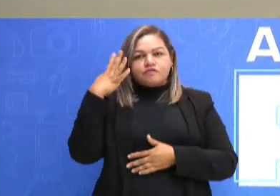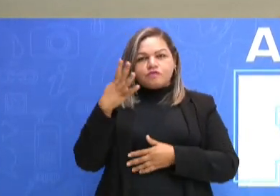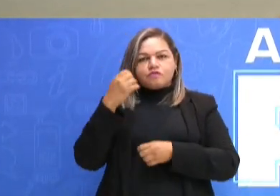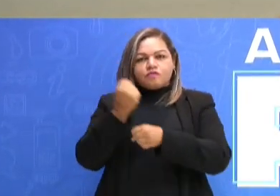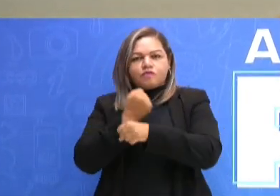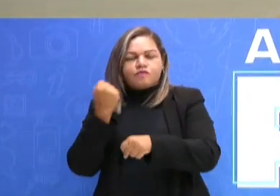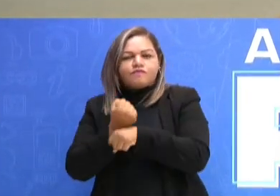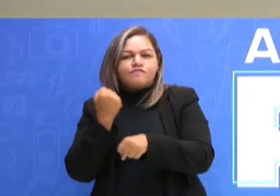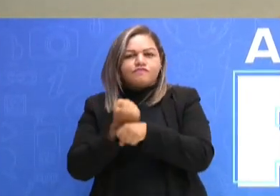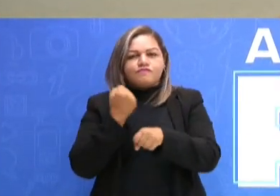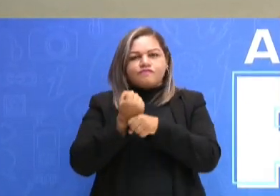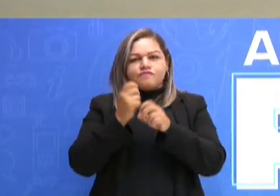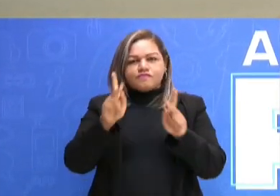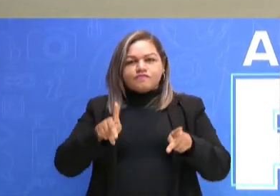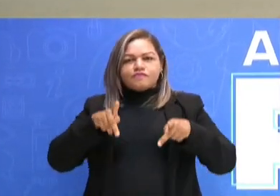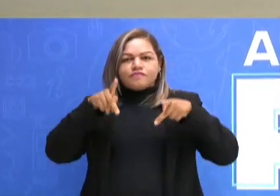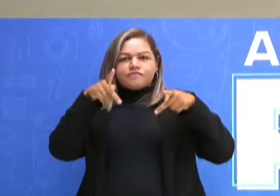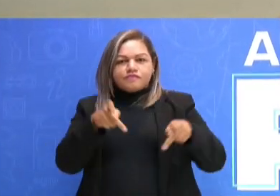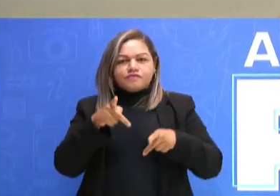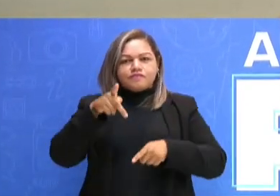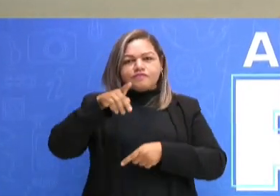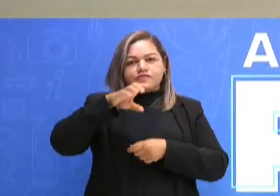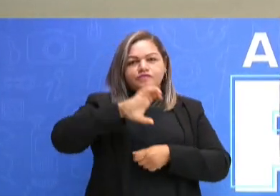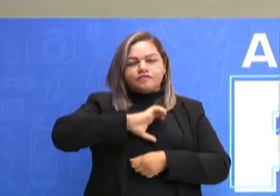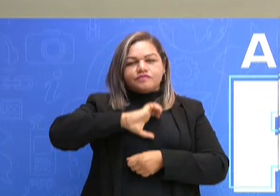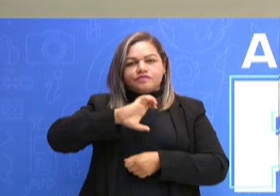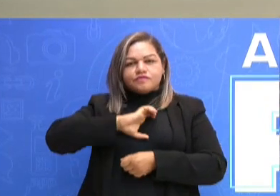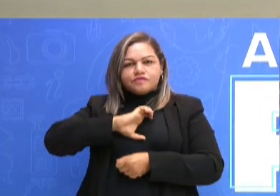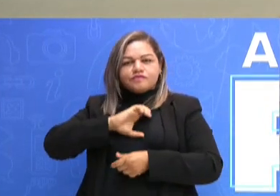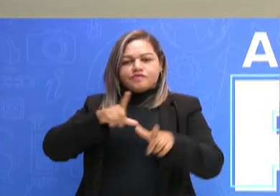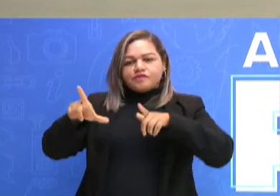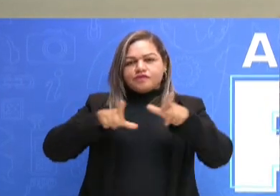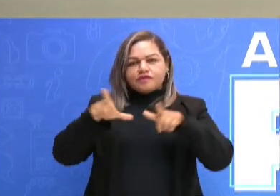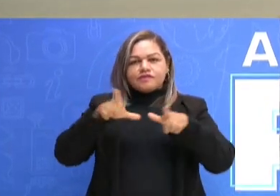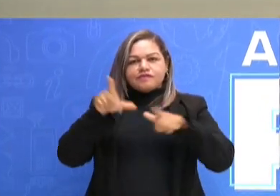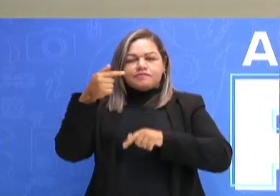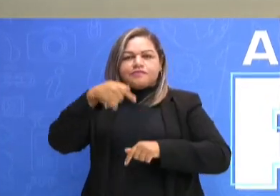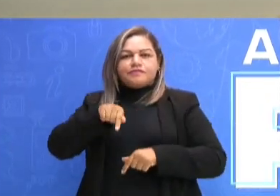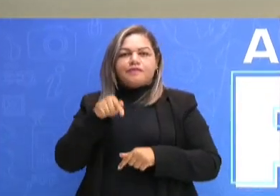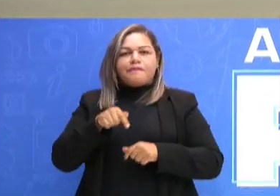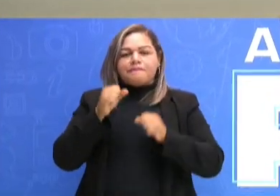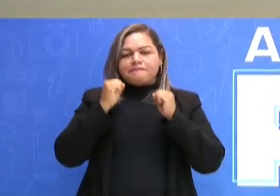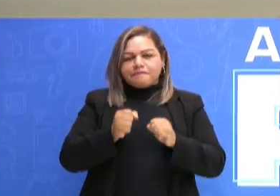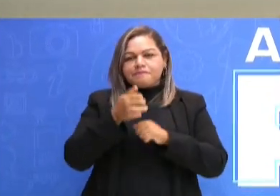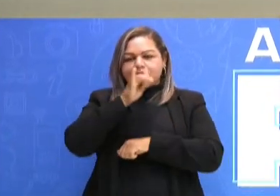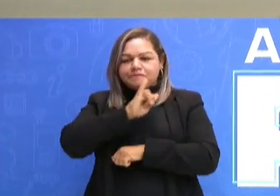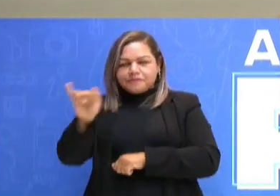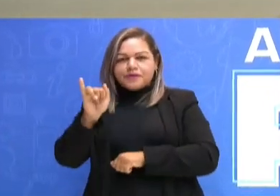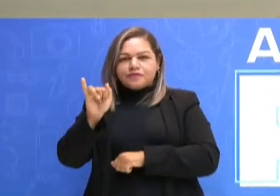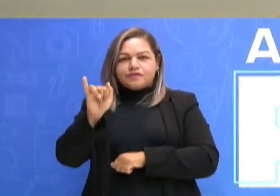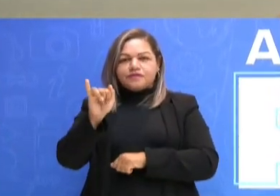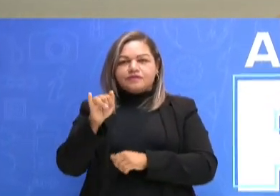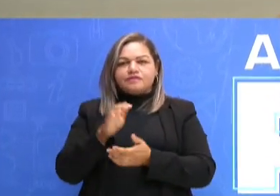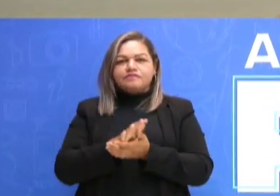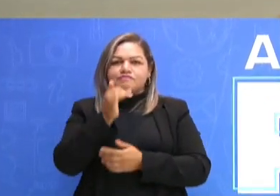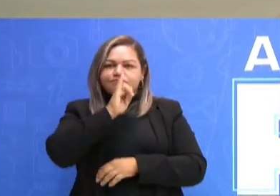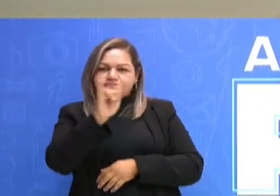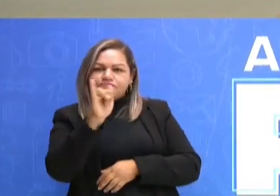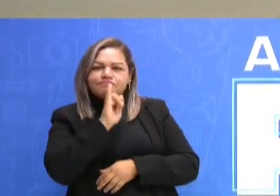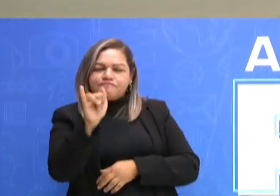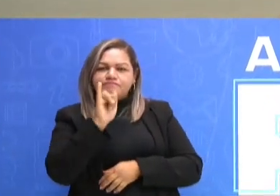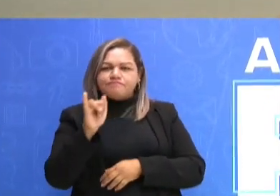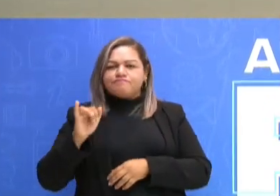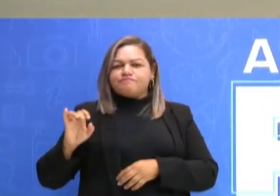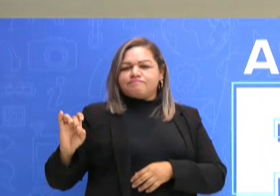4 anos em que a população de Caxias me deu para gerenciar o município, posso afirmar e dizer